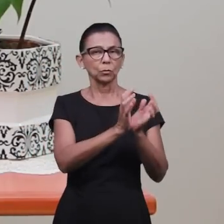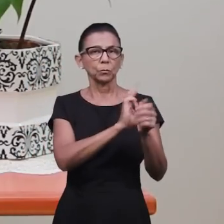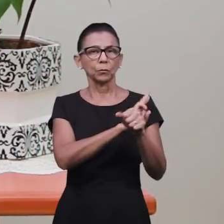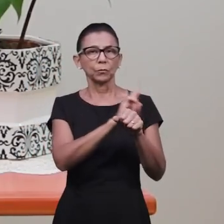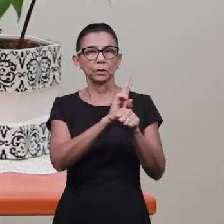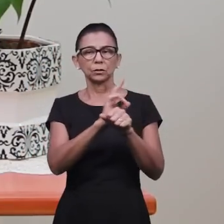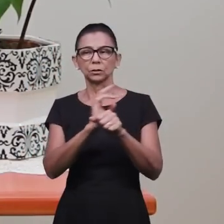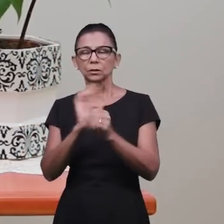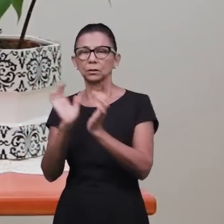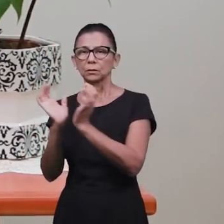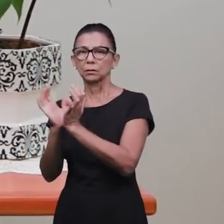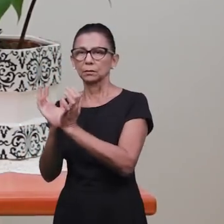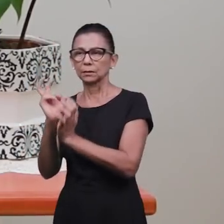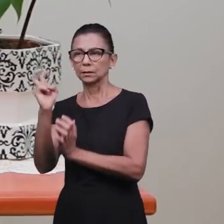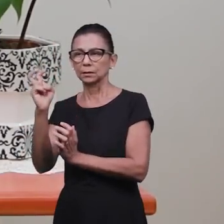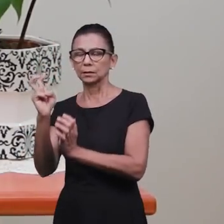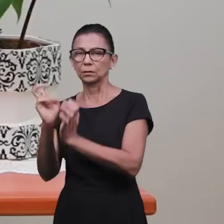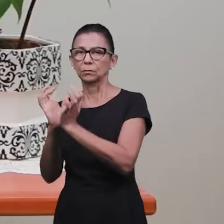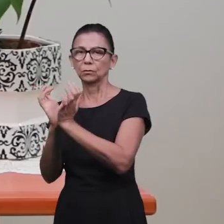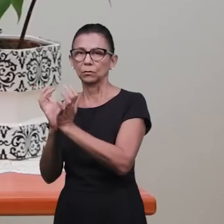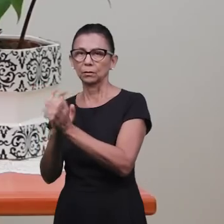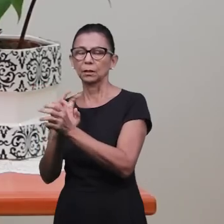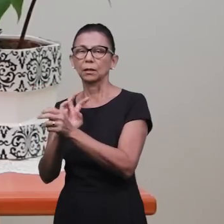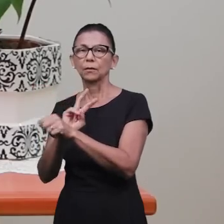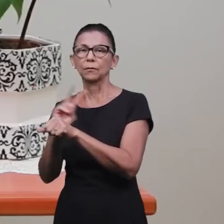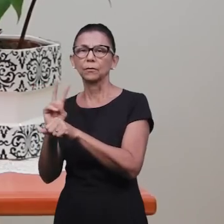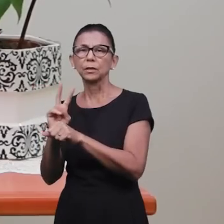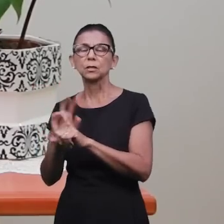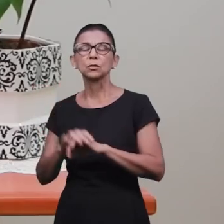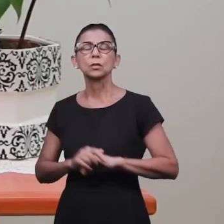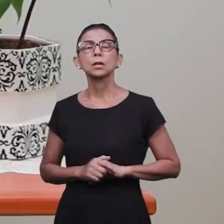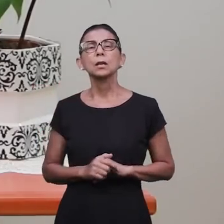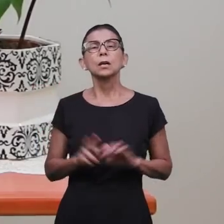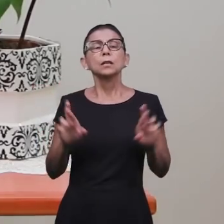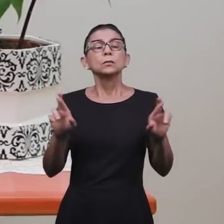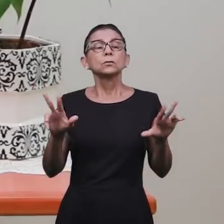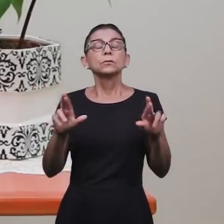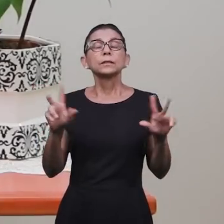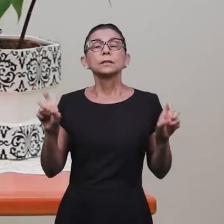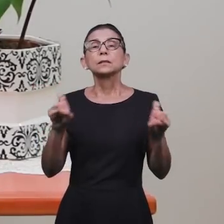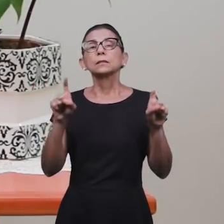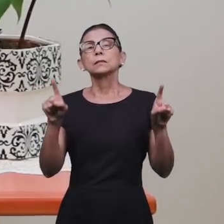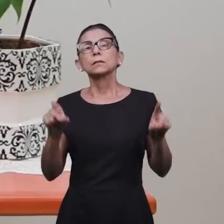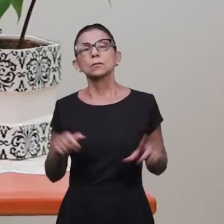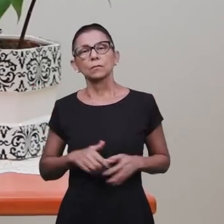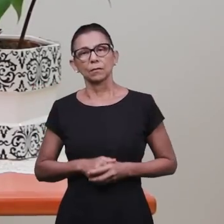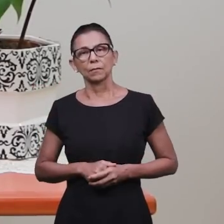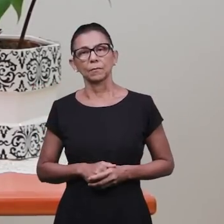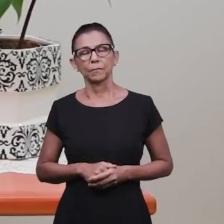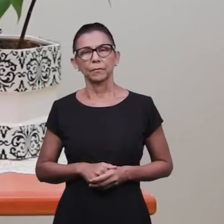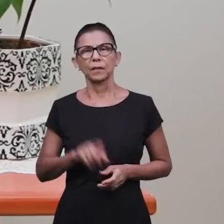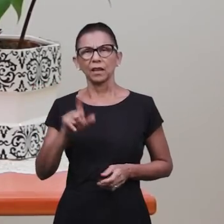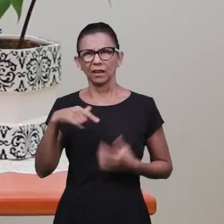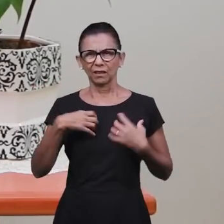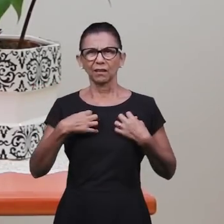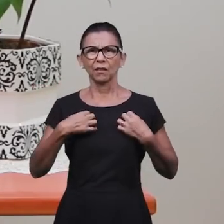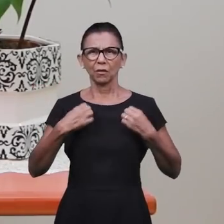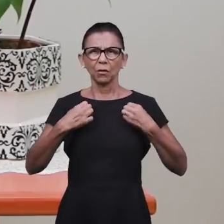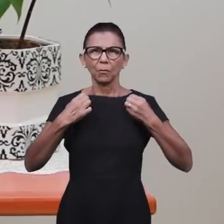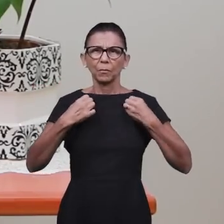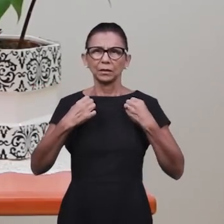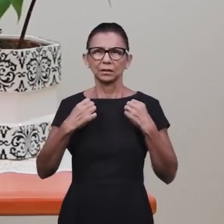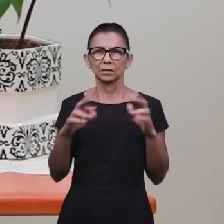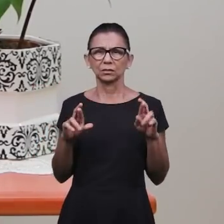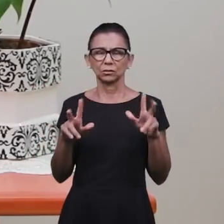virgens prudentes e loucas não estava no exterior, não estava nas